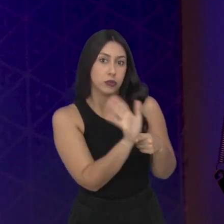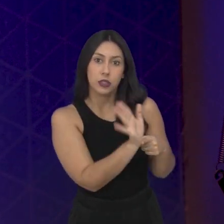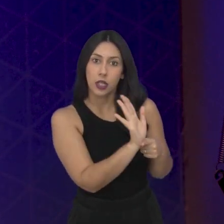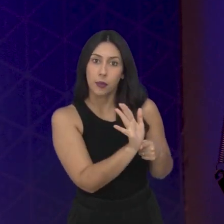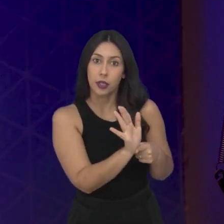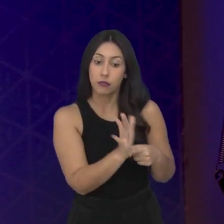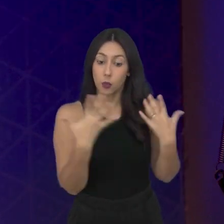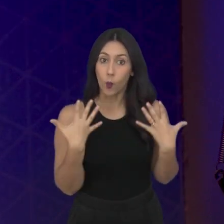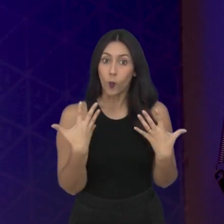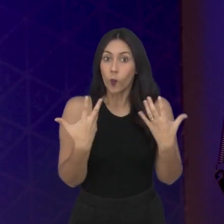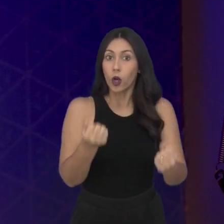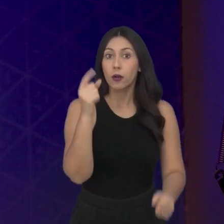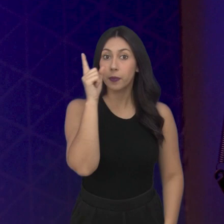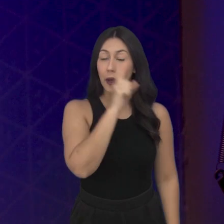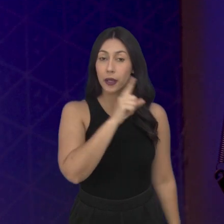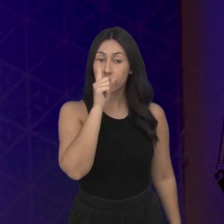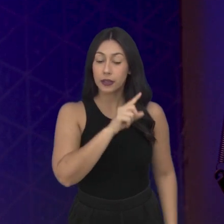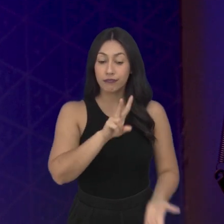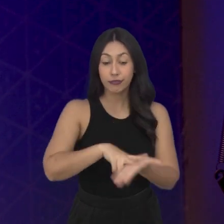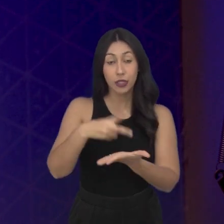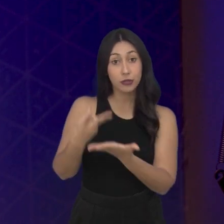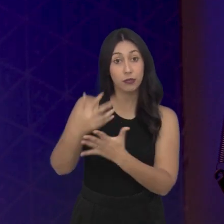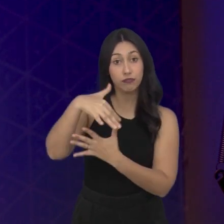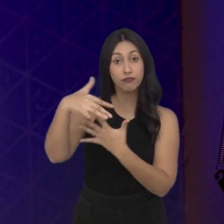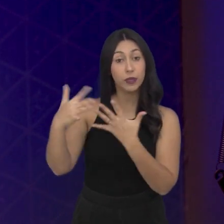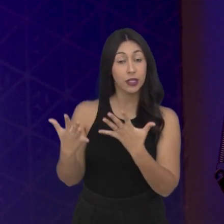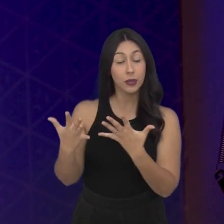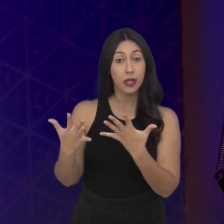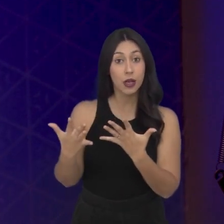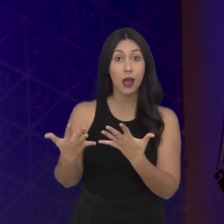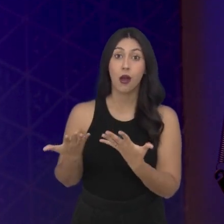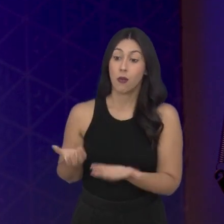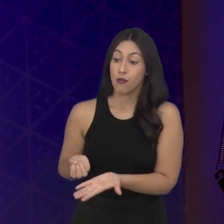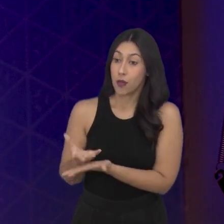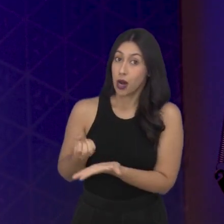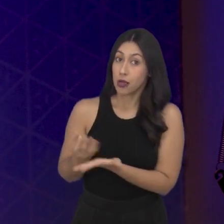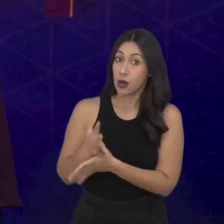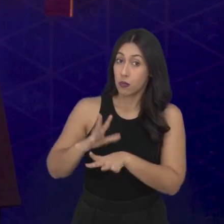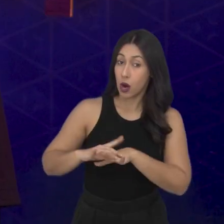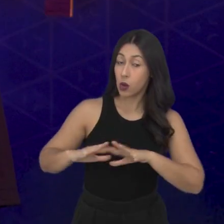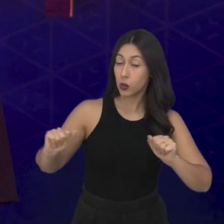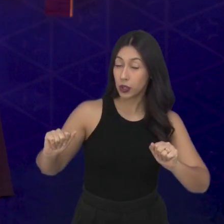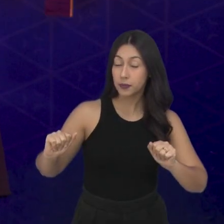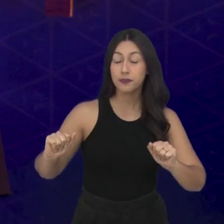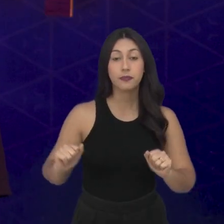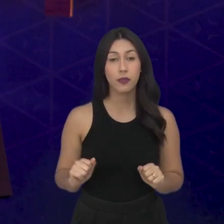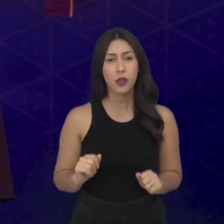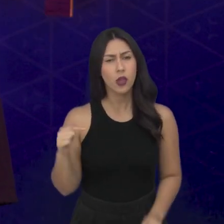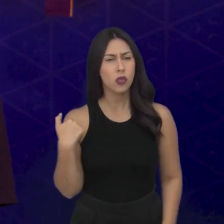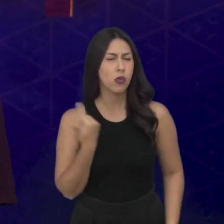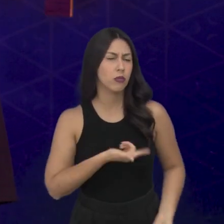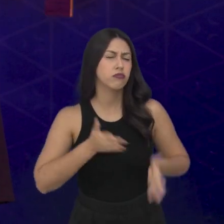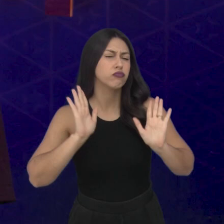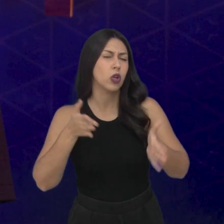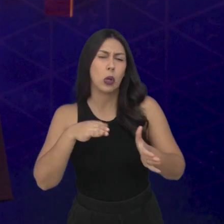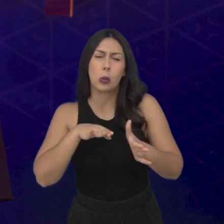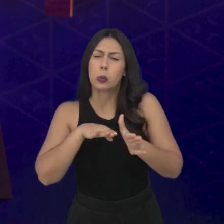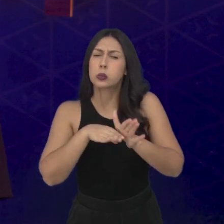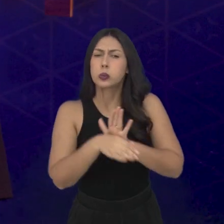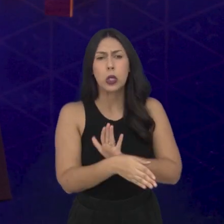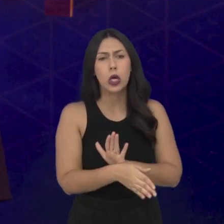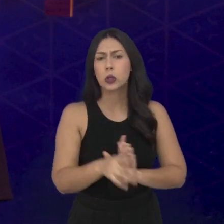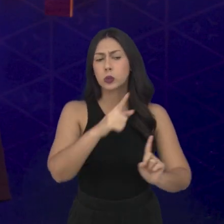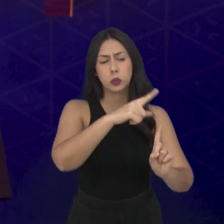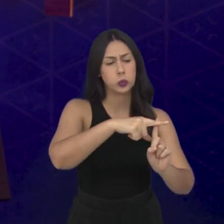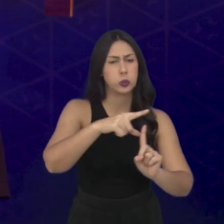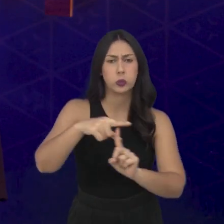cinema, o Healing Fiction, que traduzindo para o português seria a ficção de cura. E a gente já está acostumado com outros